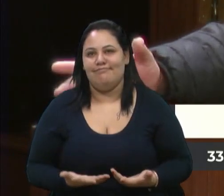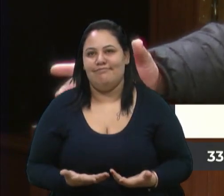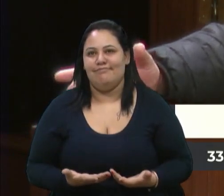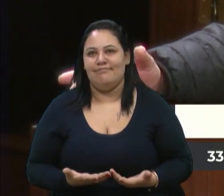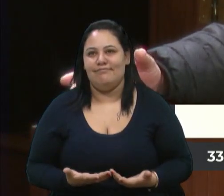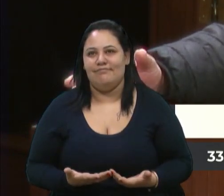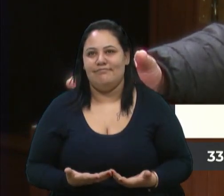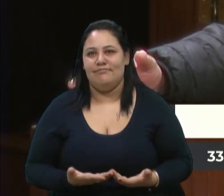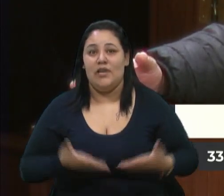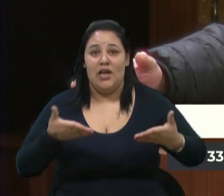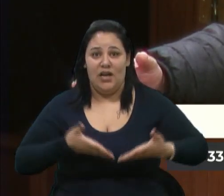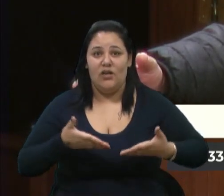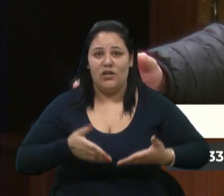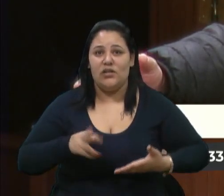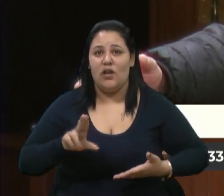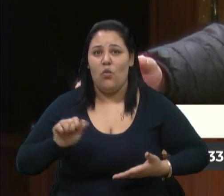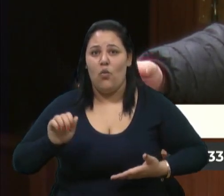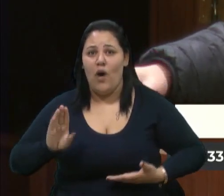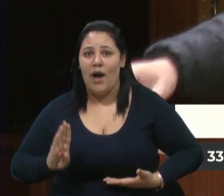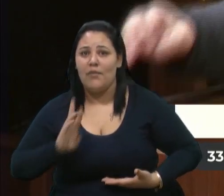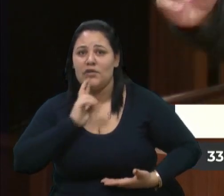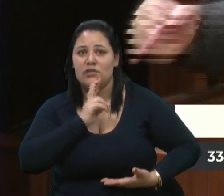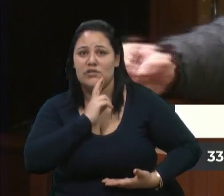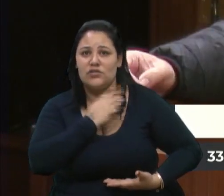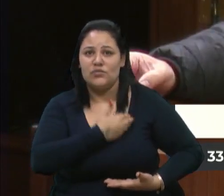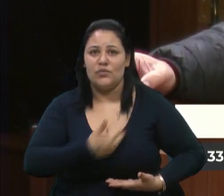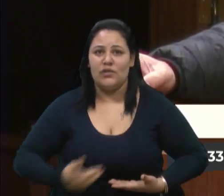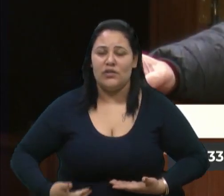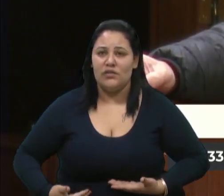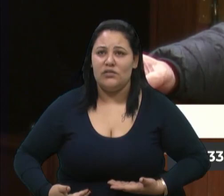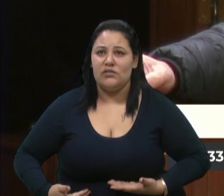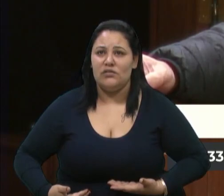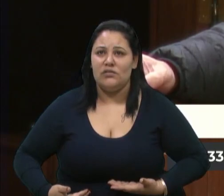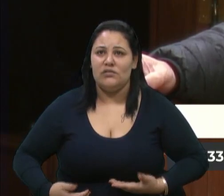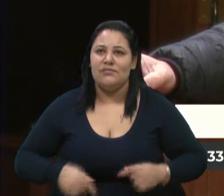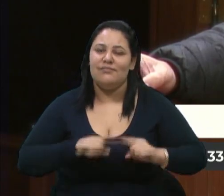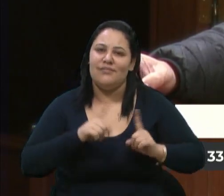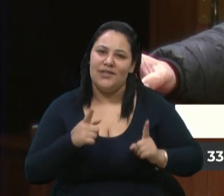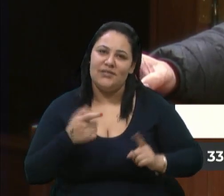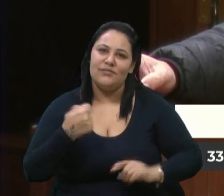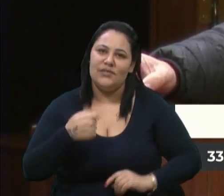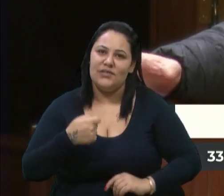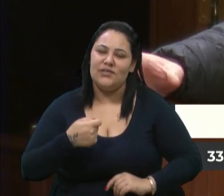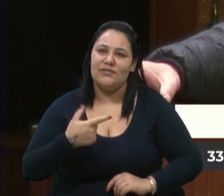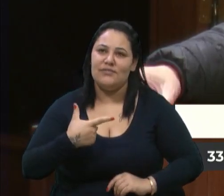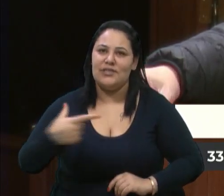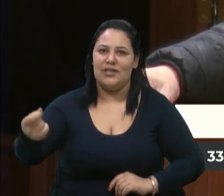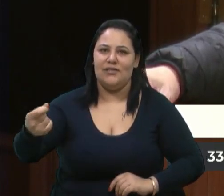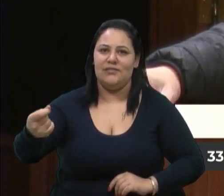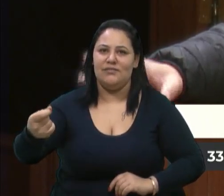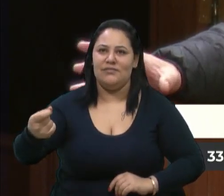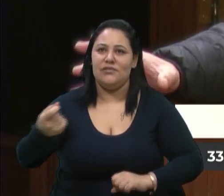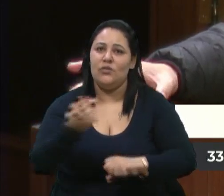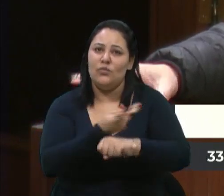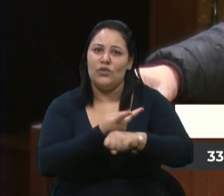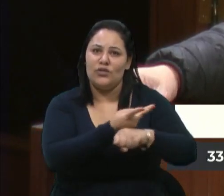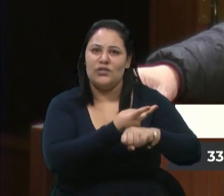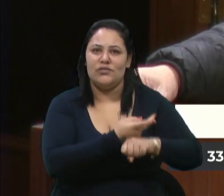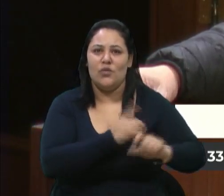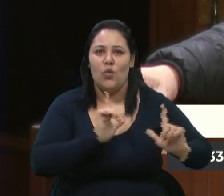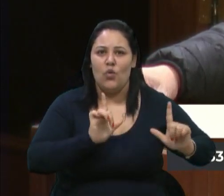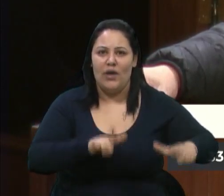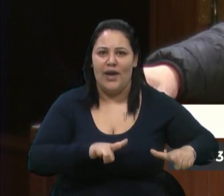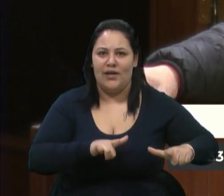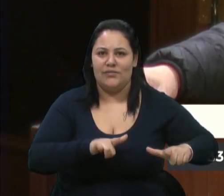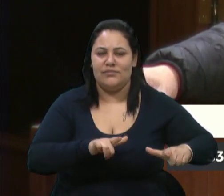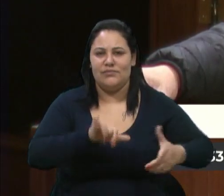Agora está na UAB, o restaurante popular, mas vai ter que sair dali. E estão procurando um lugar em São